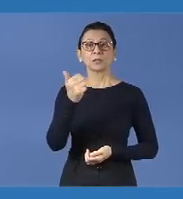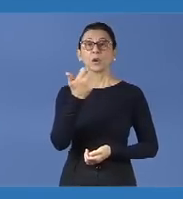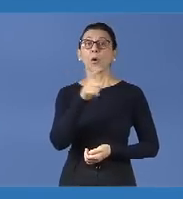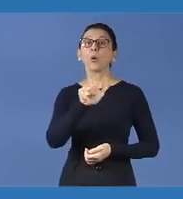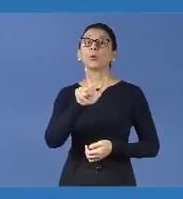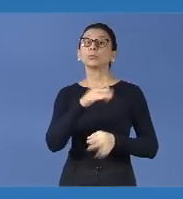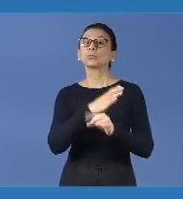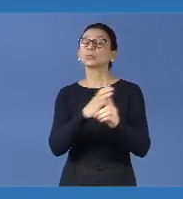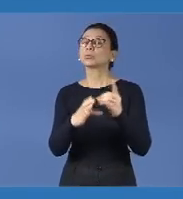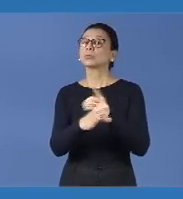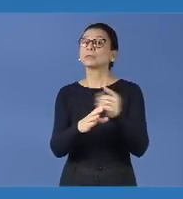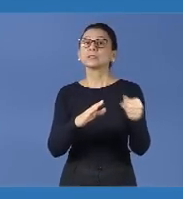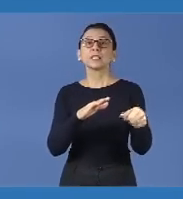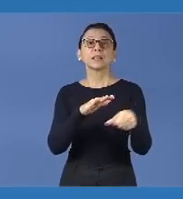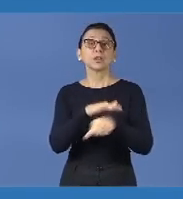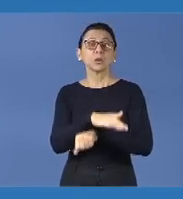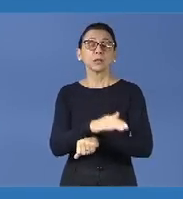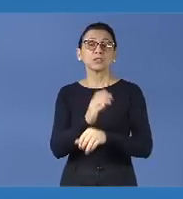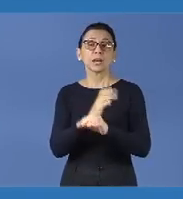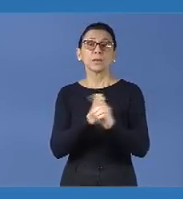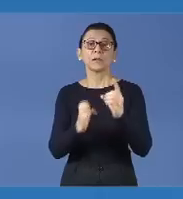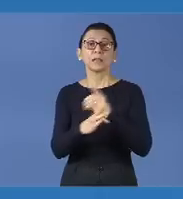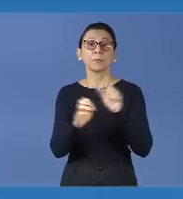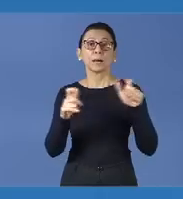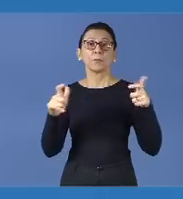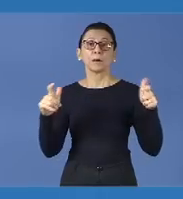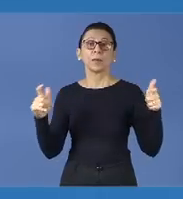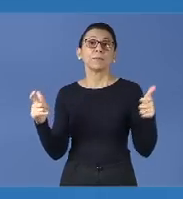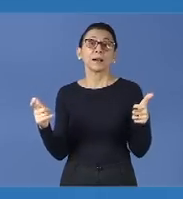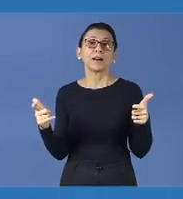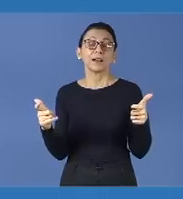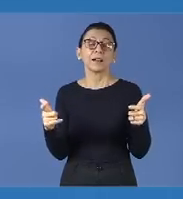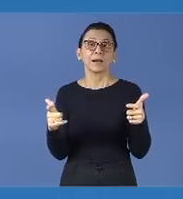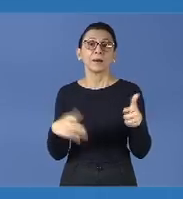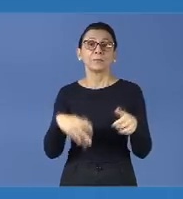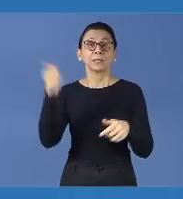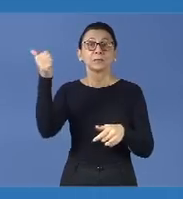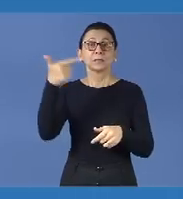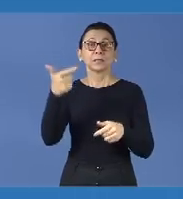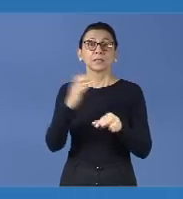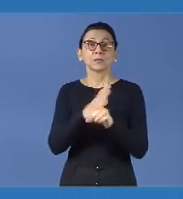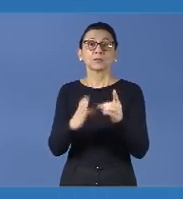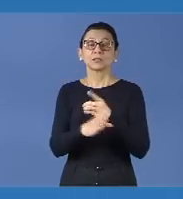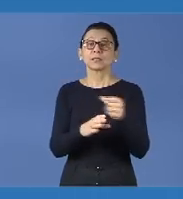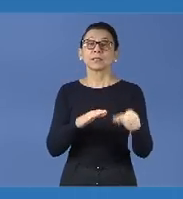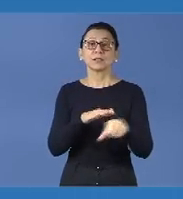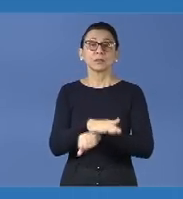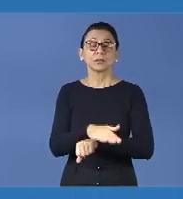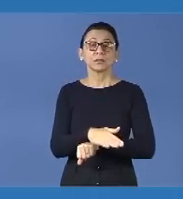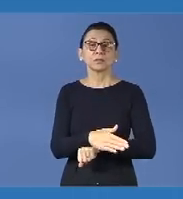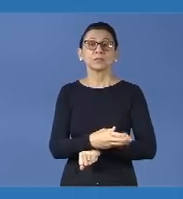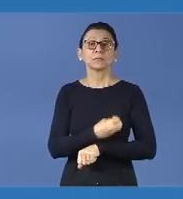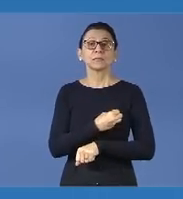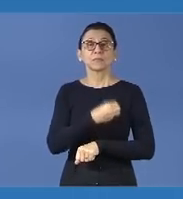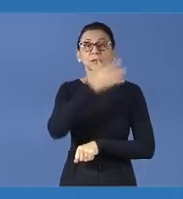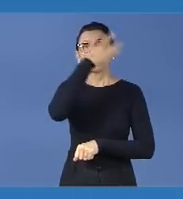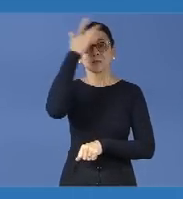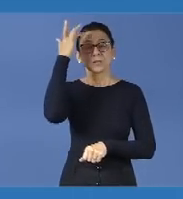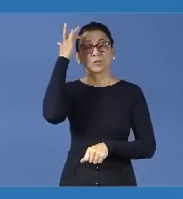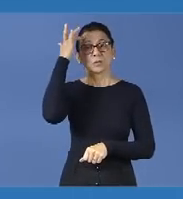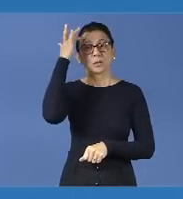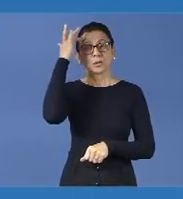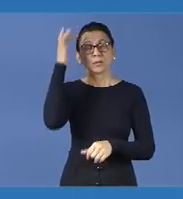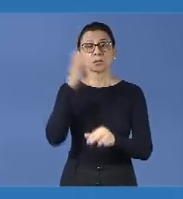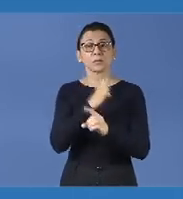culto do sábado à noite, com o dobro do número dos irmãos, principalmente de visitantes. Estava ali na Escola Bíblica, 110